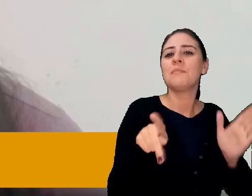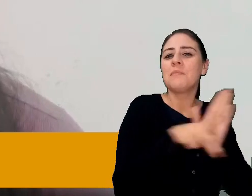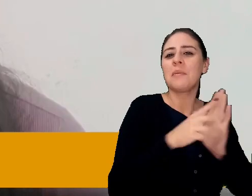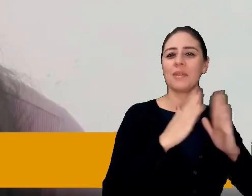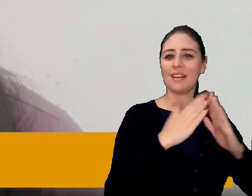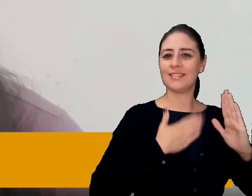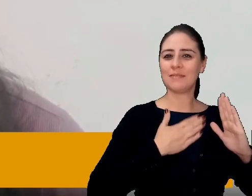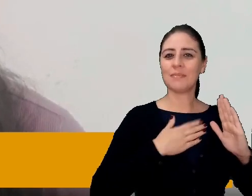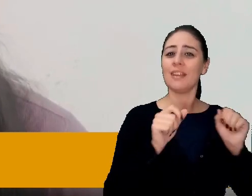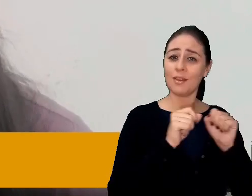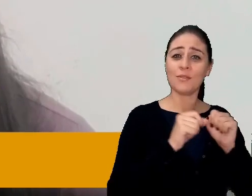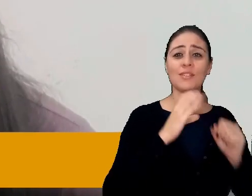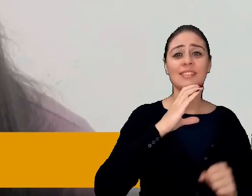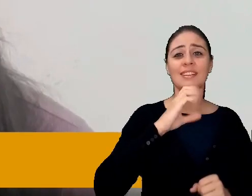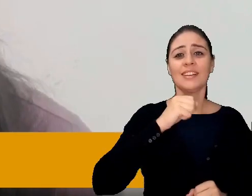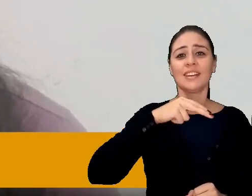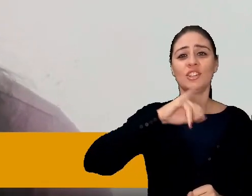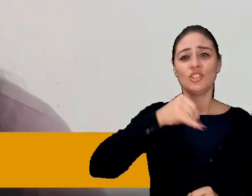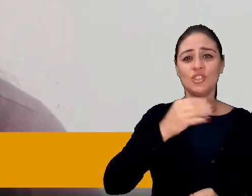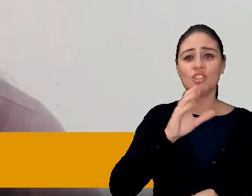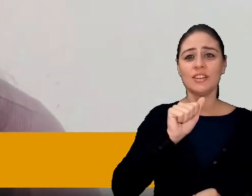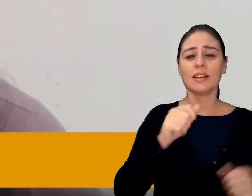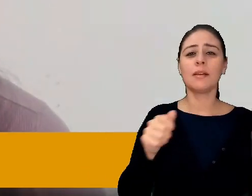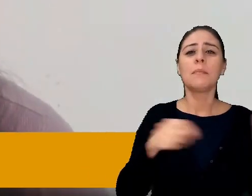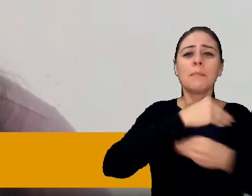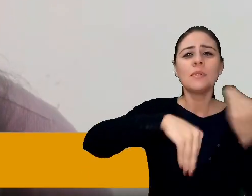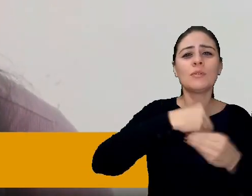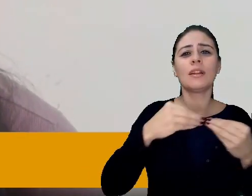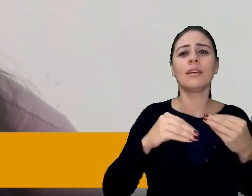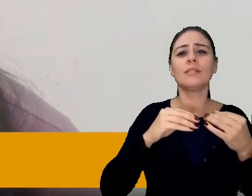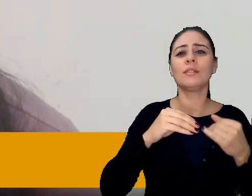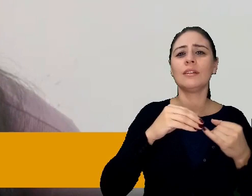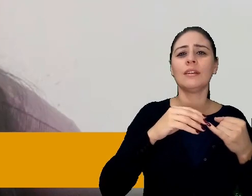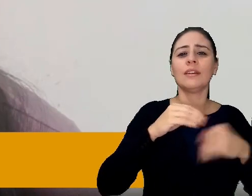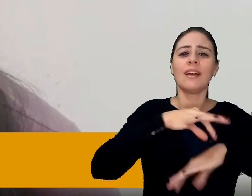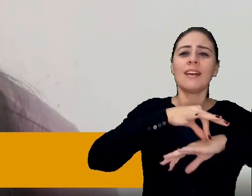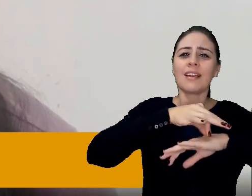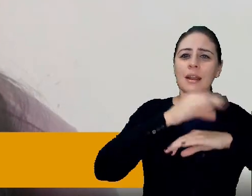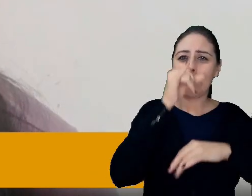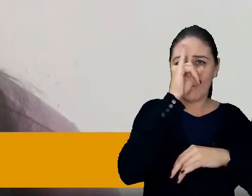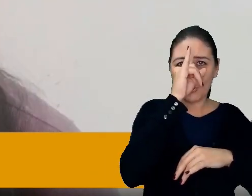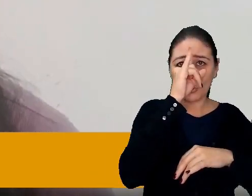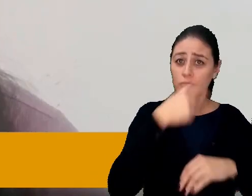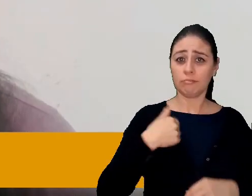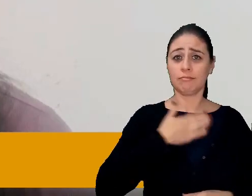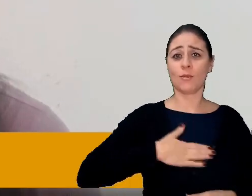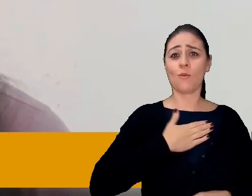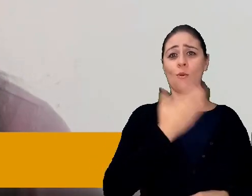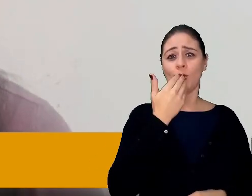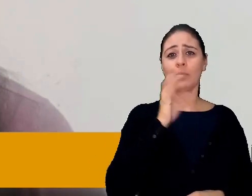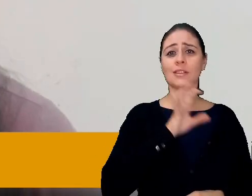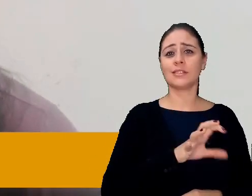gente que entra também isso no veganismo, e que já um assunto mais tenso, né, para falar sobre isso,